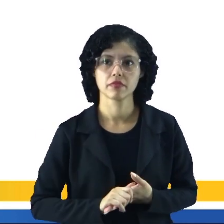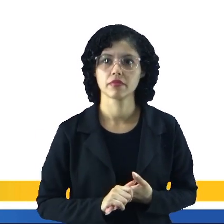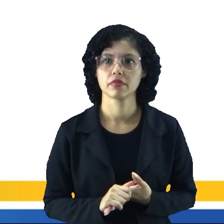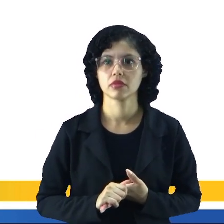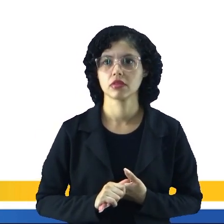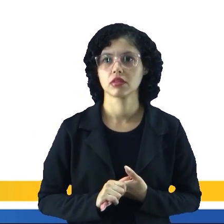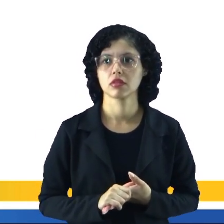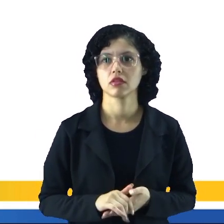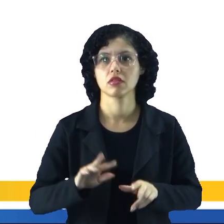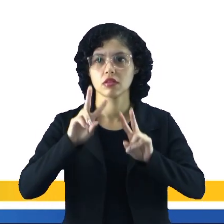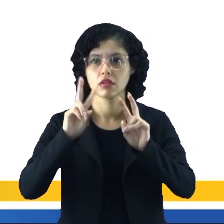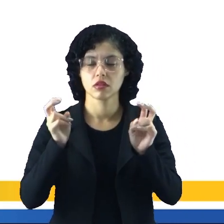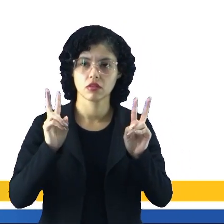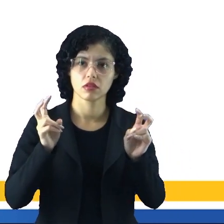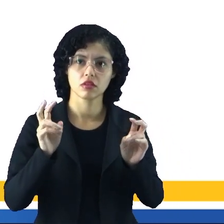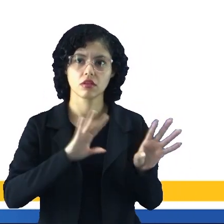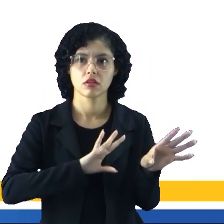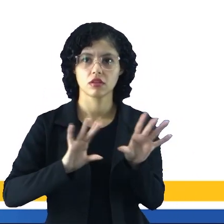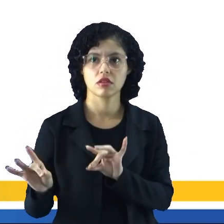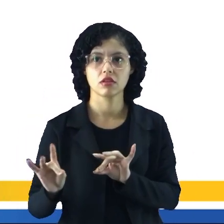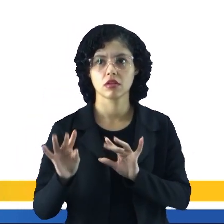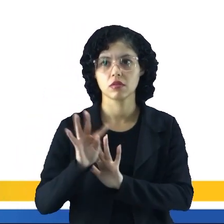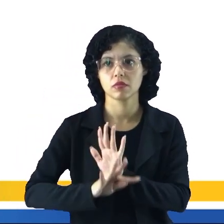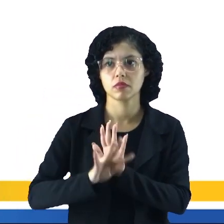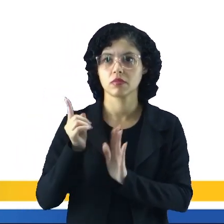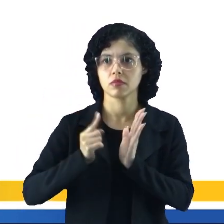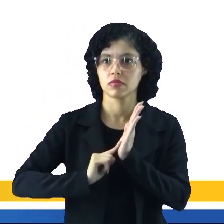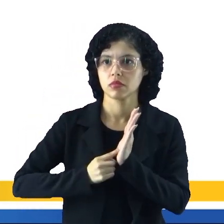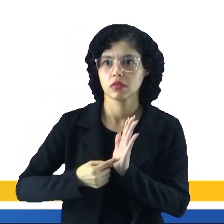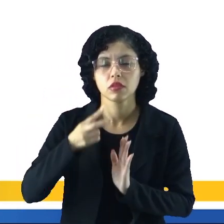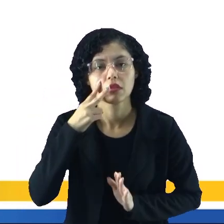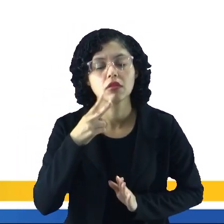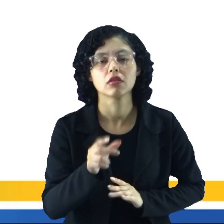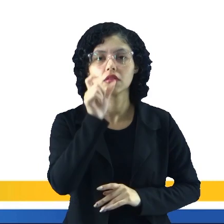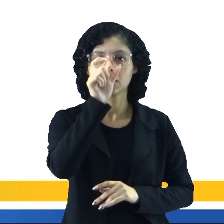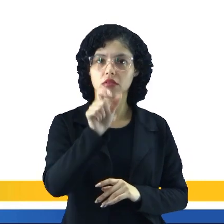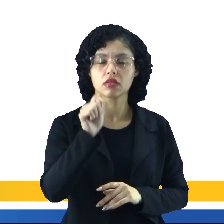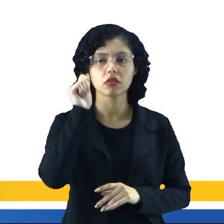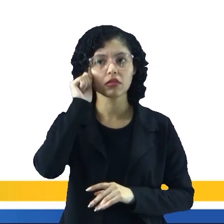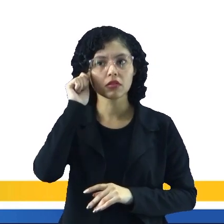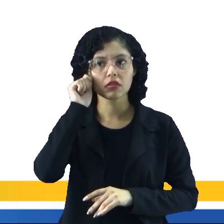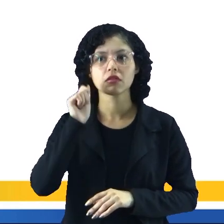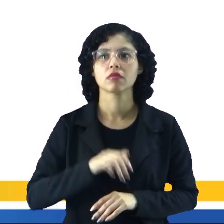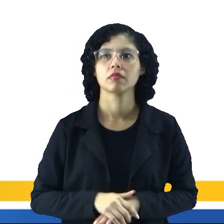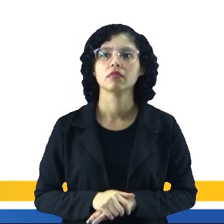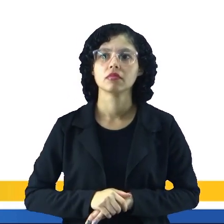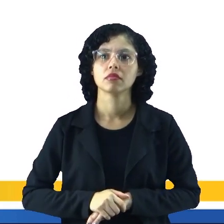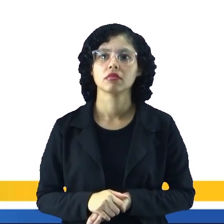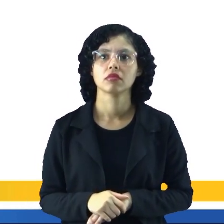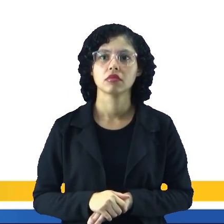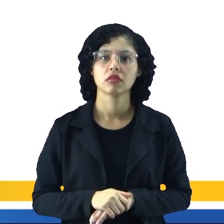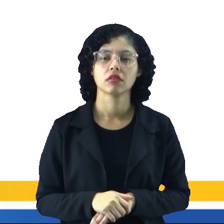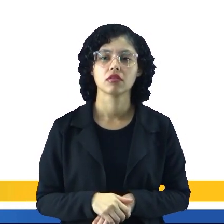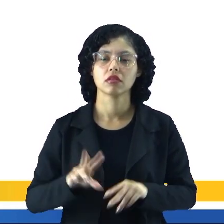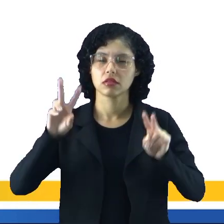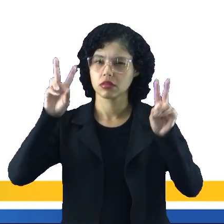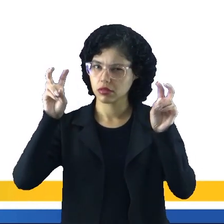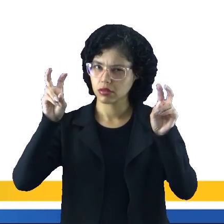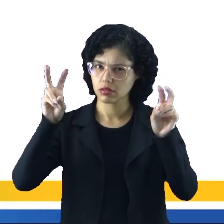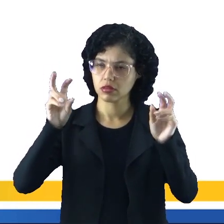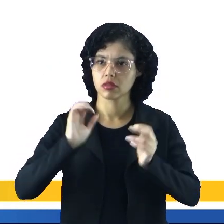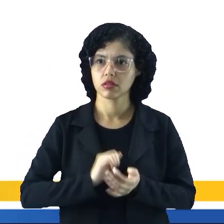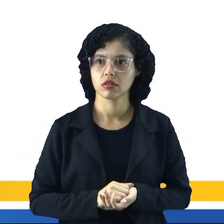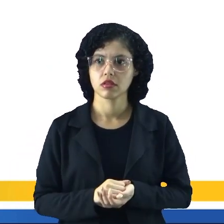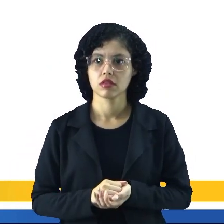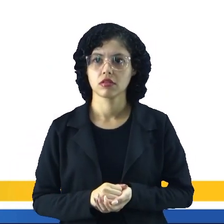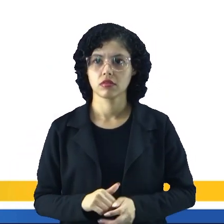isso né então vamos lá o título do texto traz o ponto de vista do autor sobre a suposta